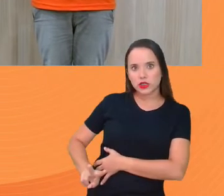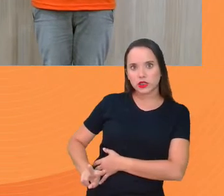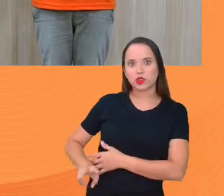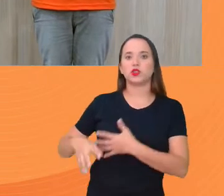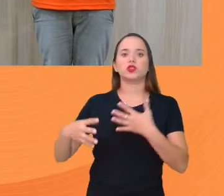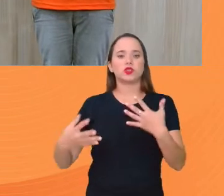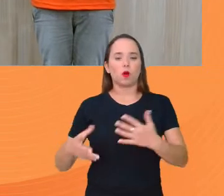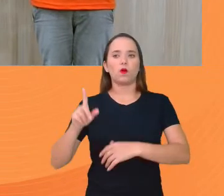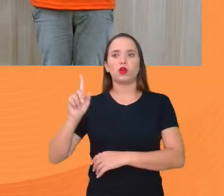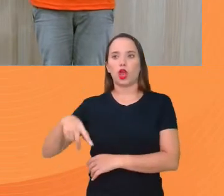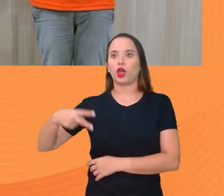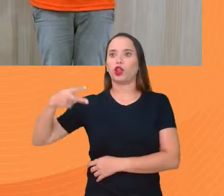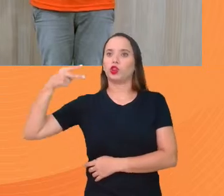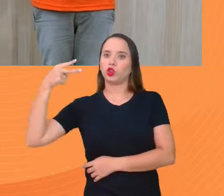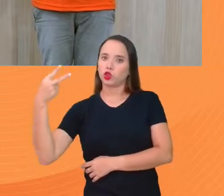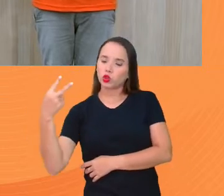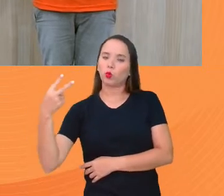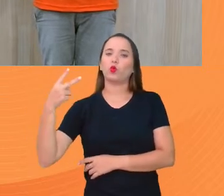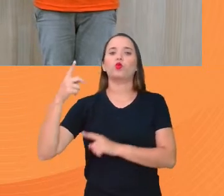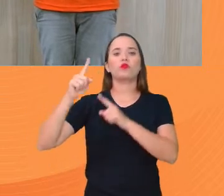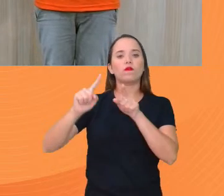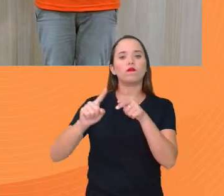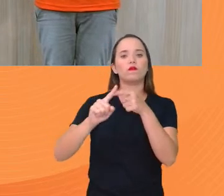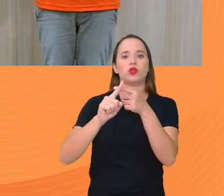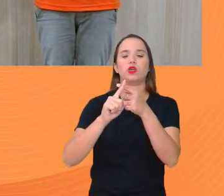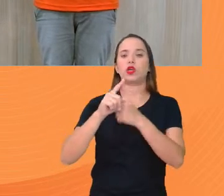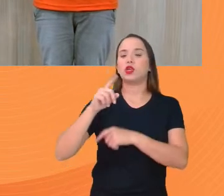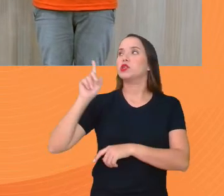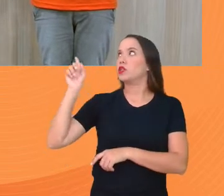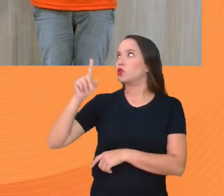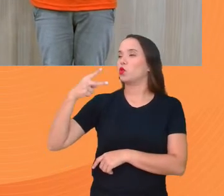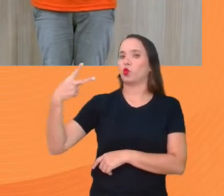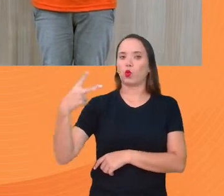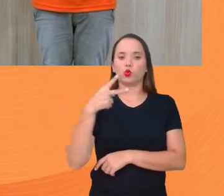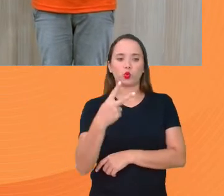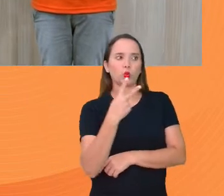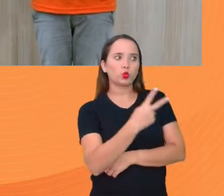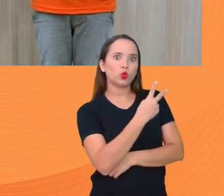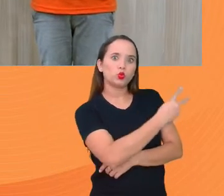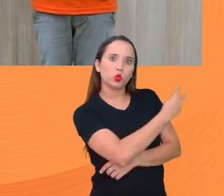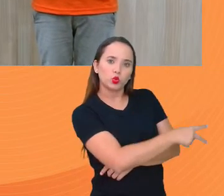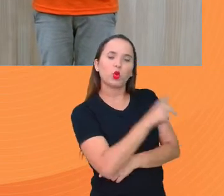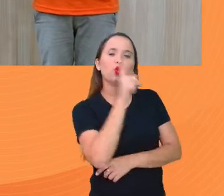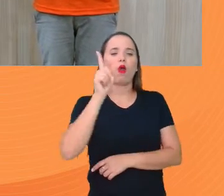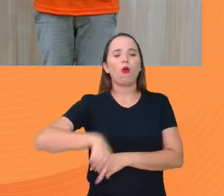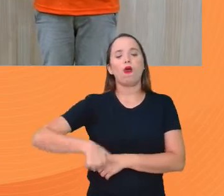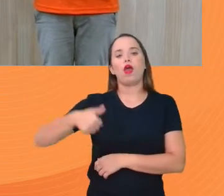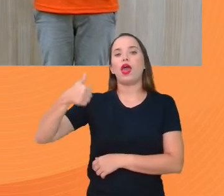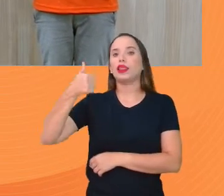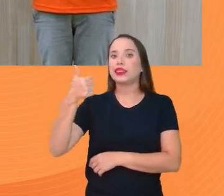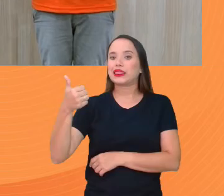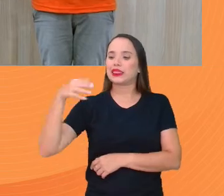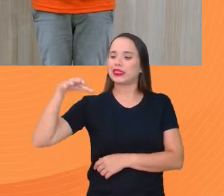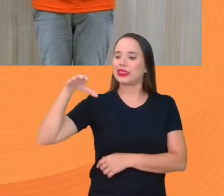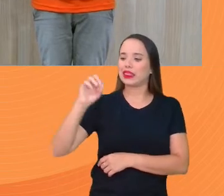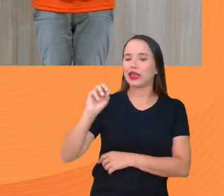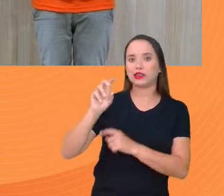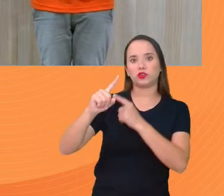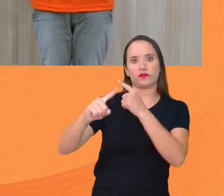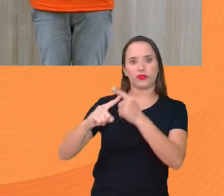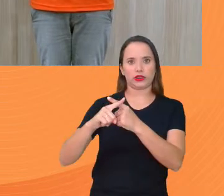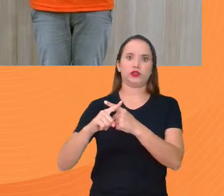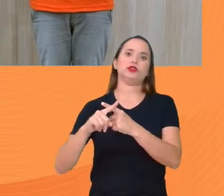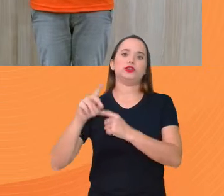2 multiplicado por ele mesmo 10 vezes. Cuidado que sempre confundem nessa parte, mas é normal, tá